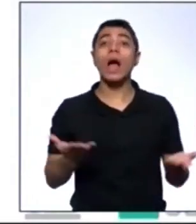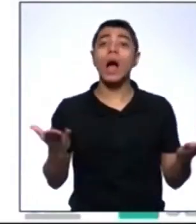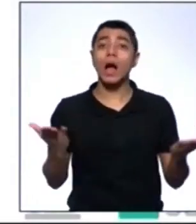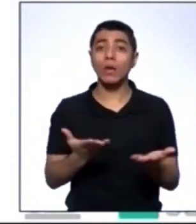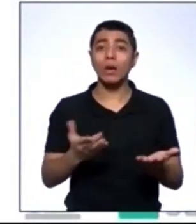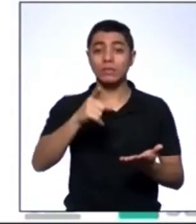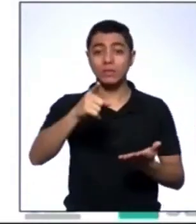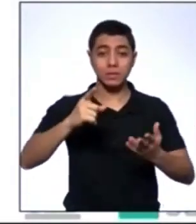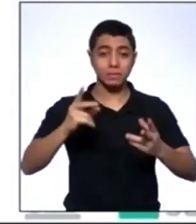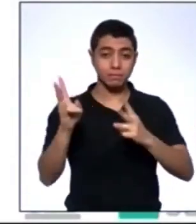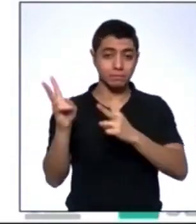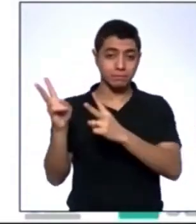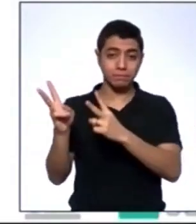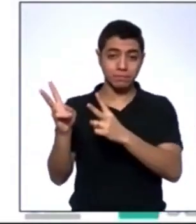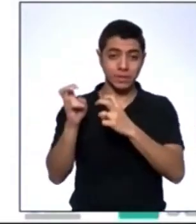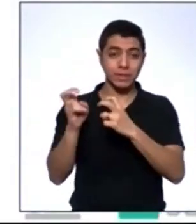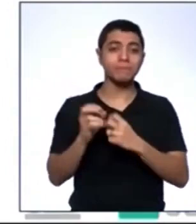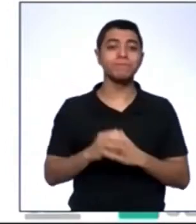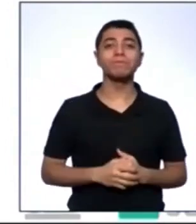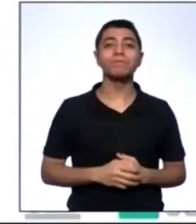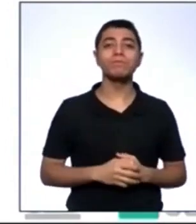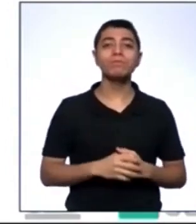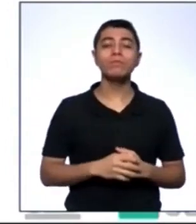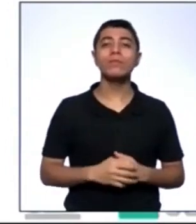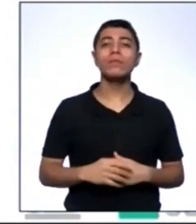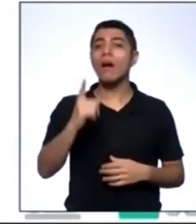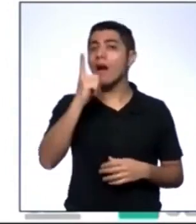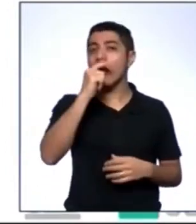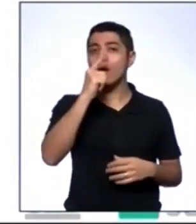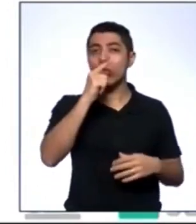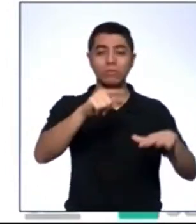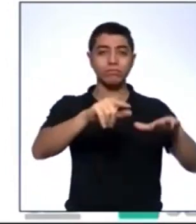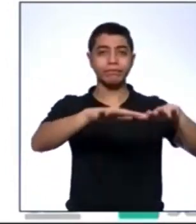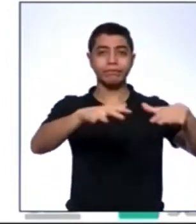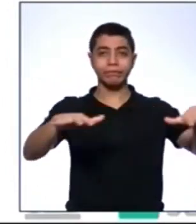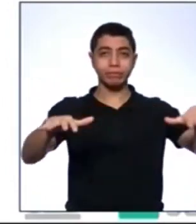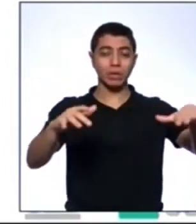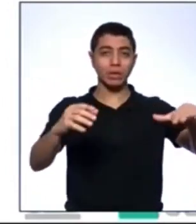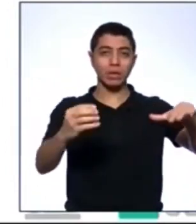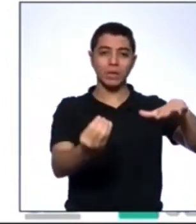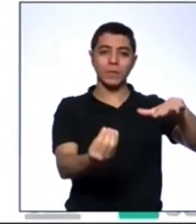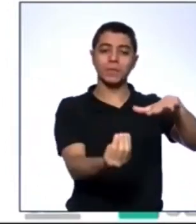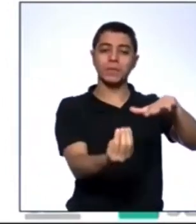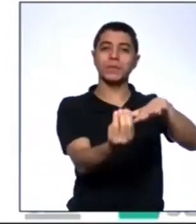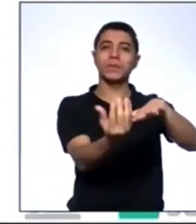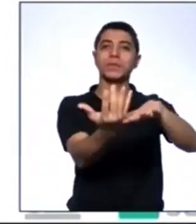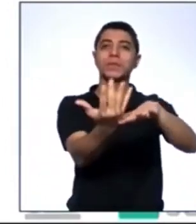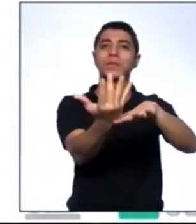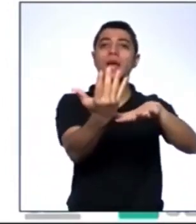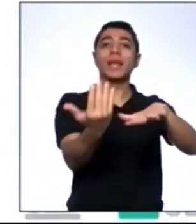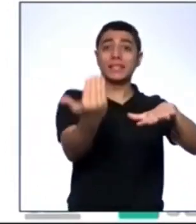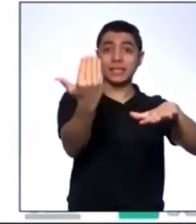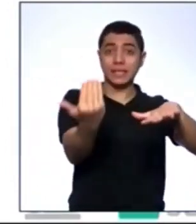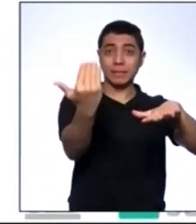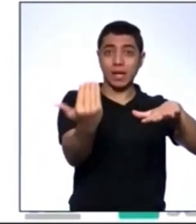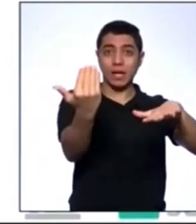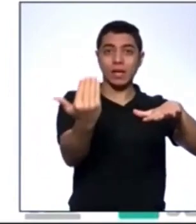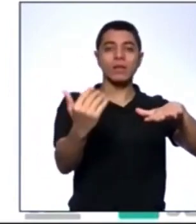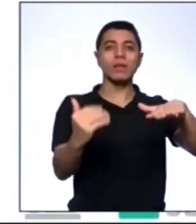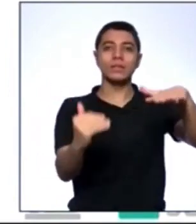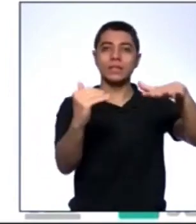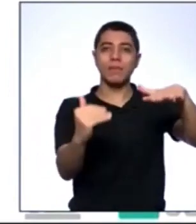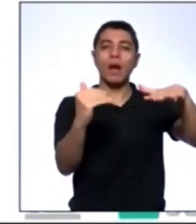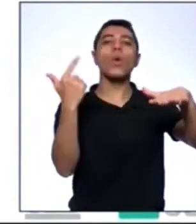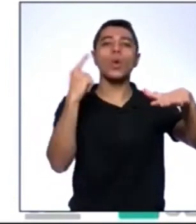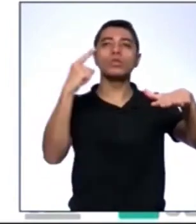da superfície, elas recebem luz, sobrevivem. Mas as algas que ficaram mais para baixo recebem menos luz. Está